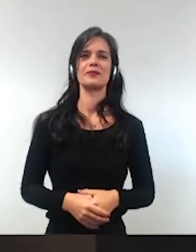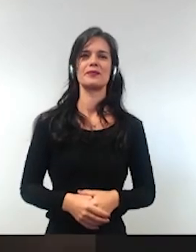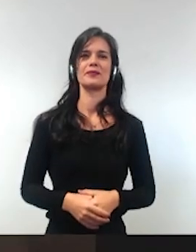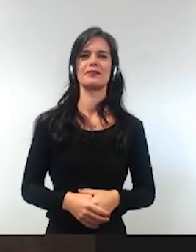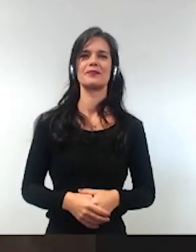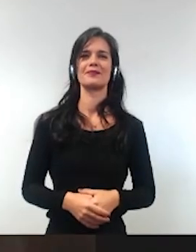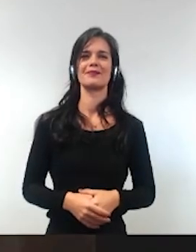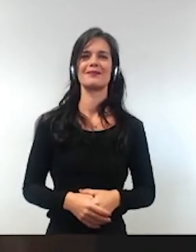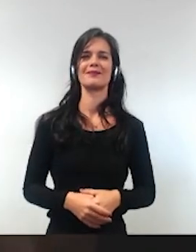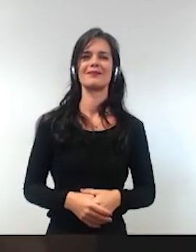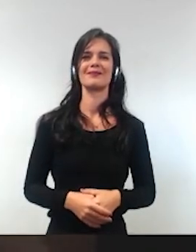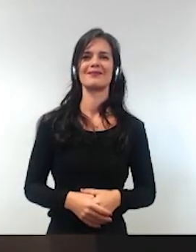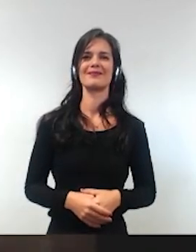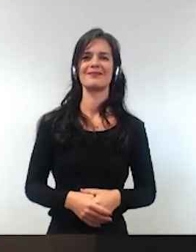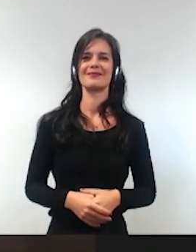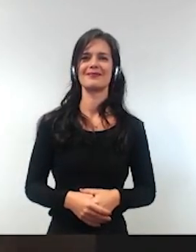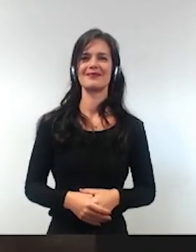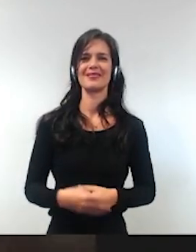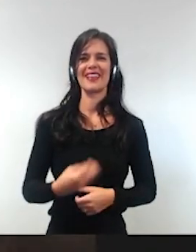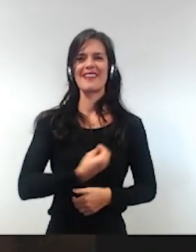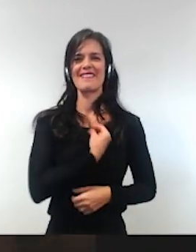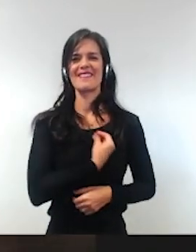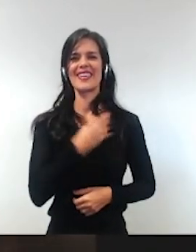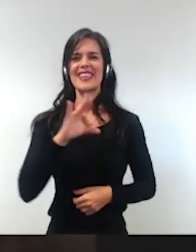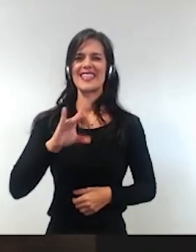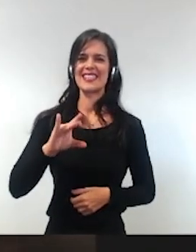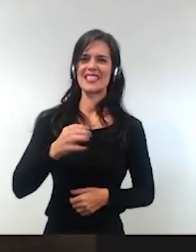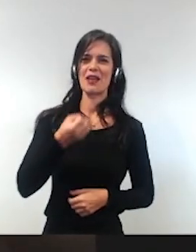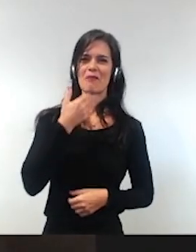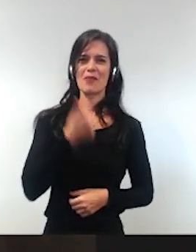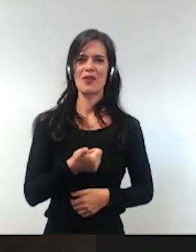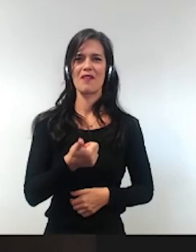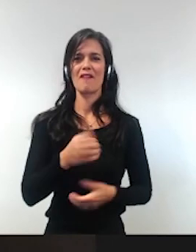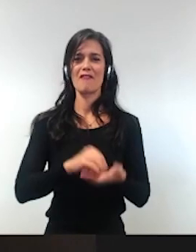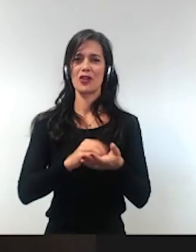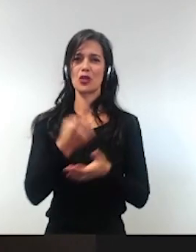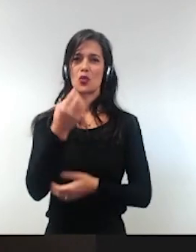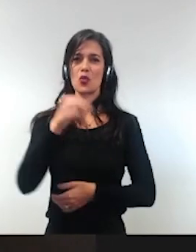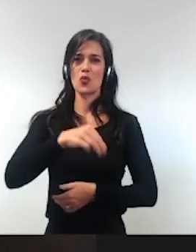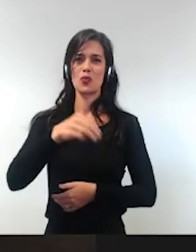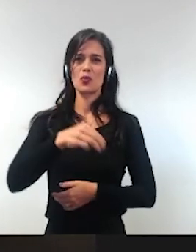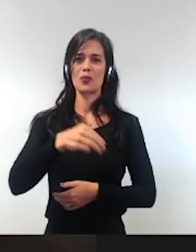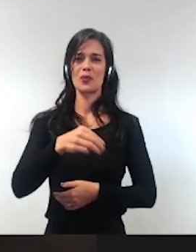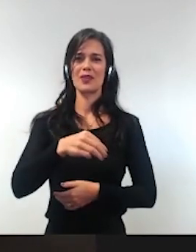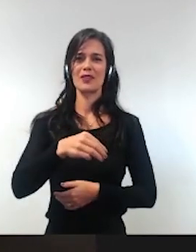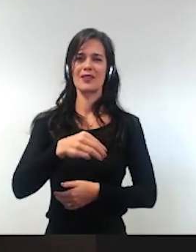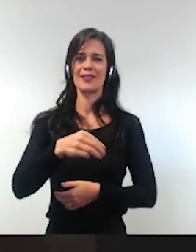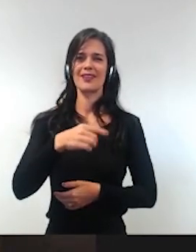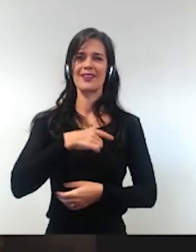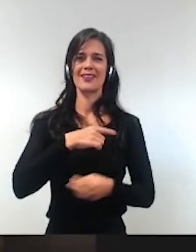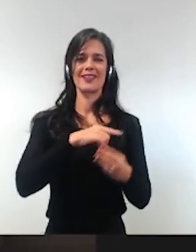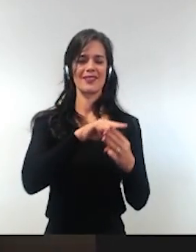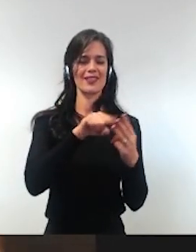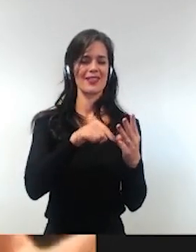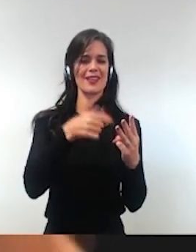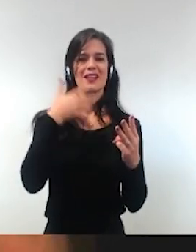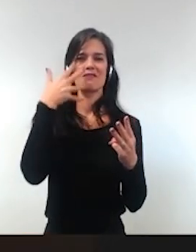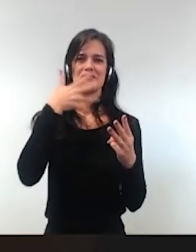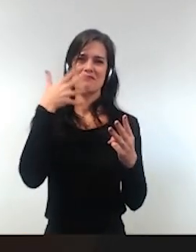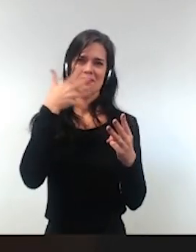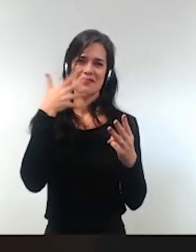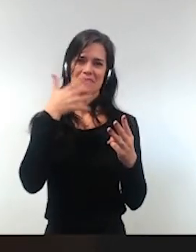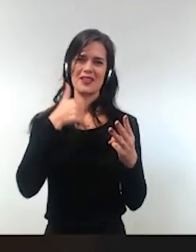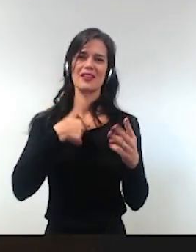Isso é que é o bom da vida e da ciência. Faltando um minuto, fomos brindados com 3 grandes palestras. Eu